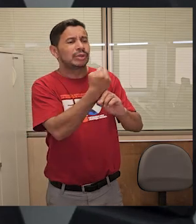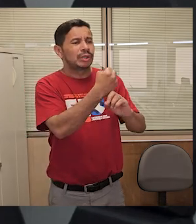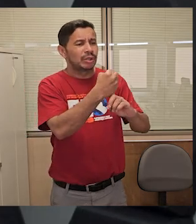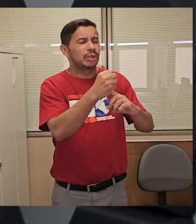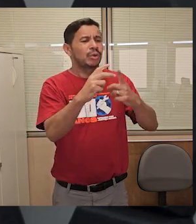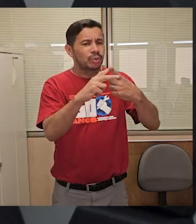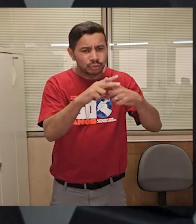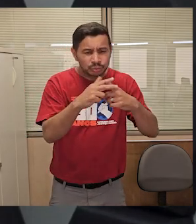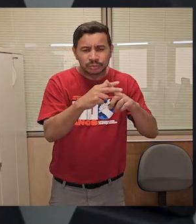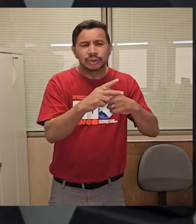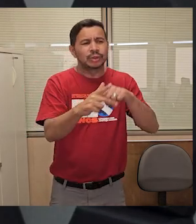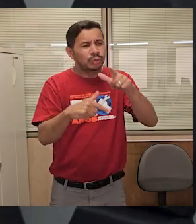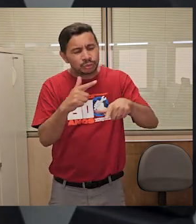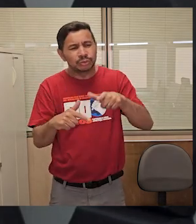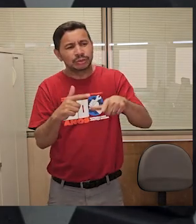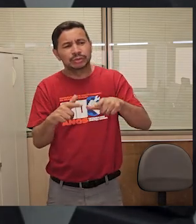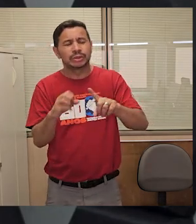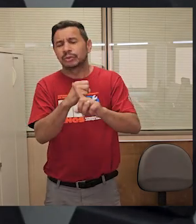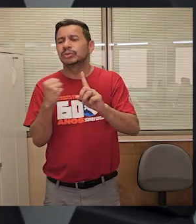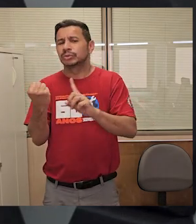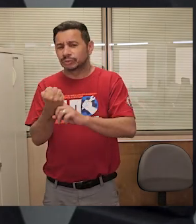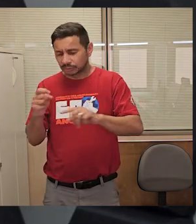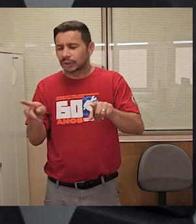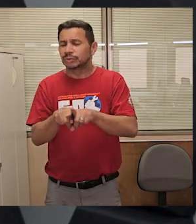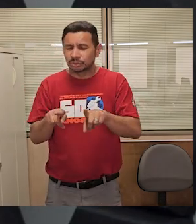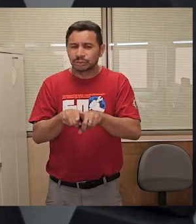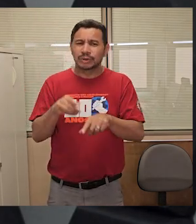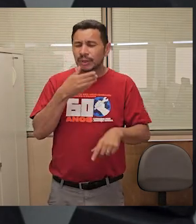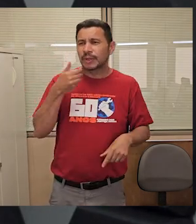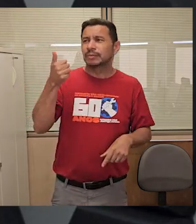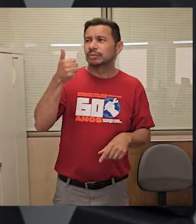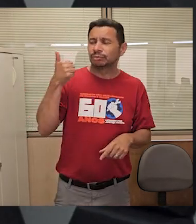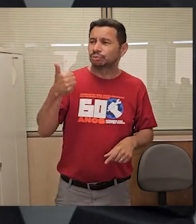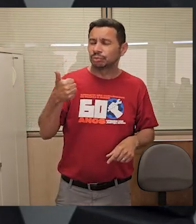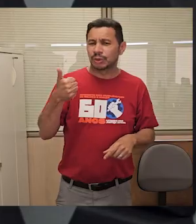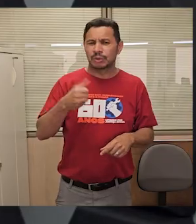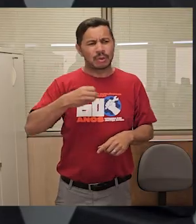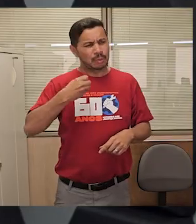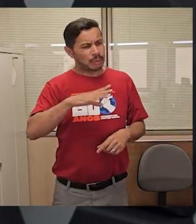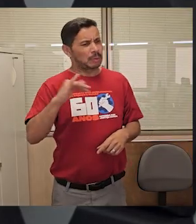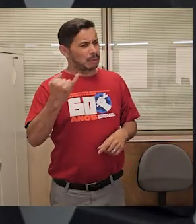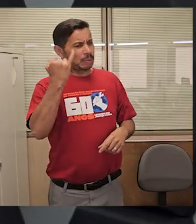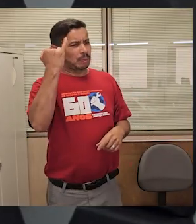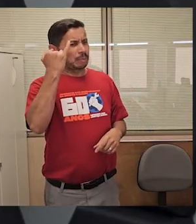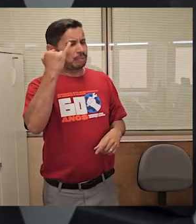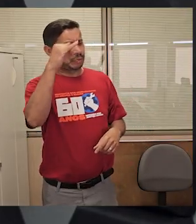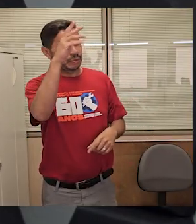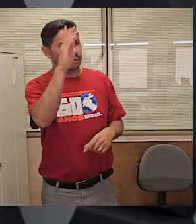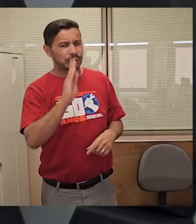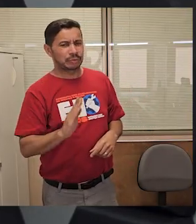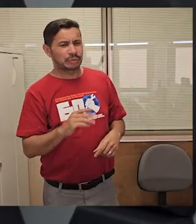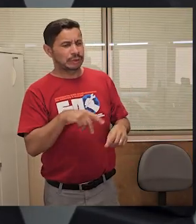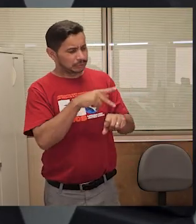categoria metalúrgica, mas especialmente com a sociedade. Então, acho que é um momento muito importante que o nosso país está